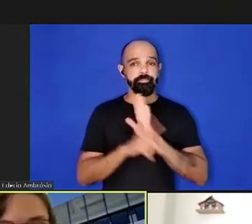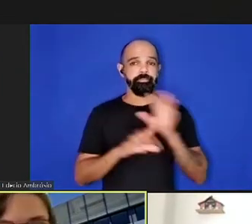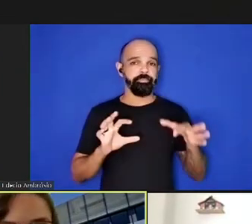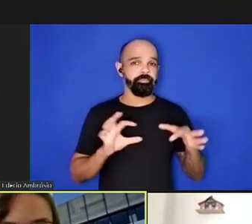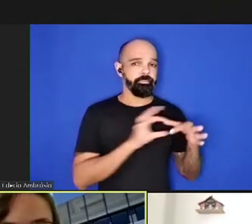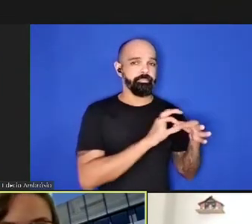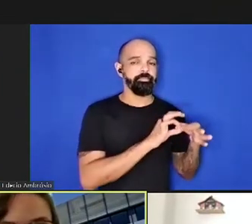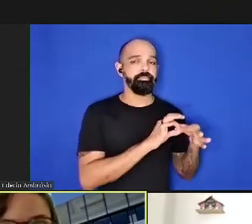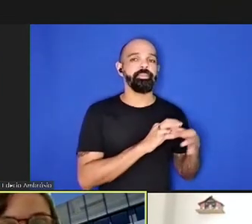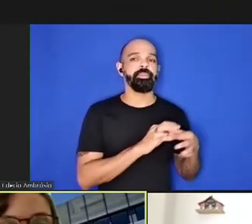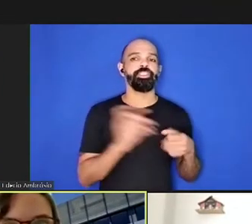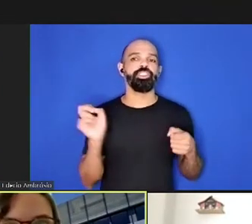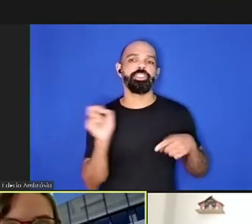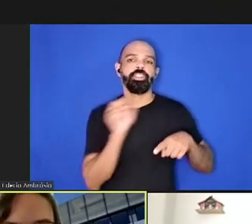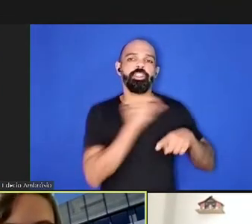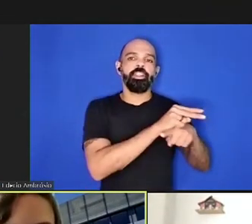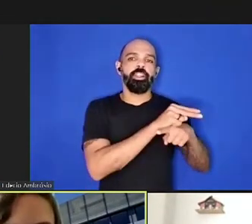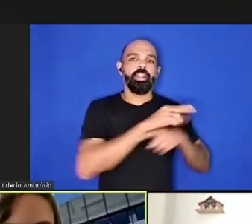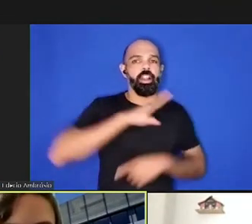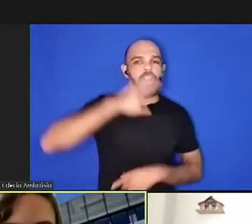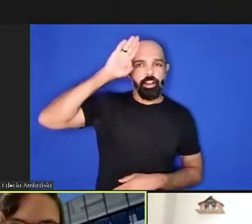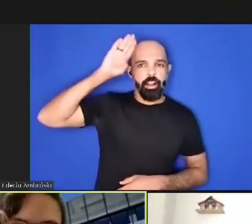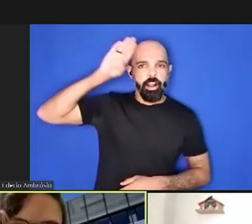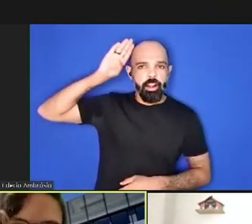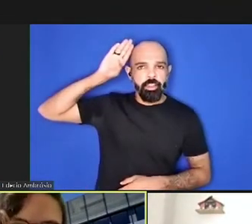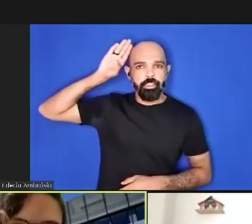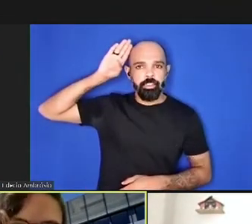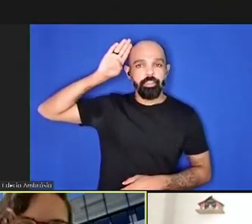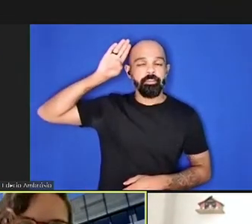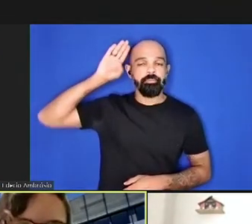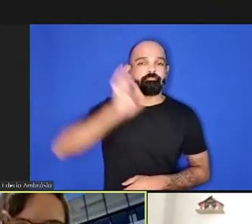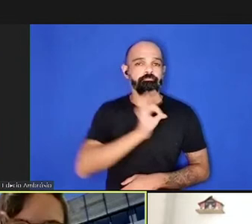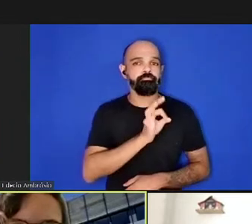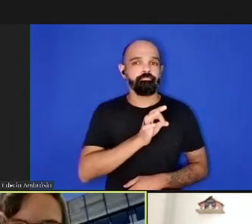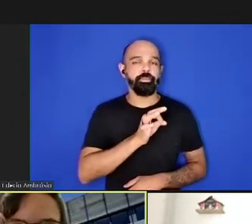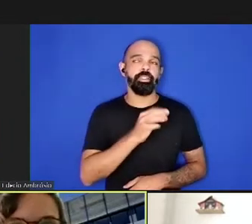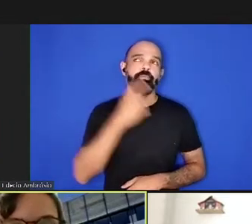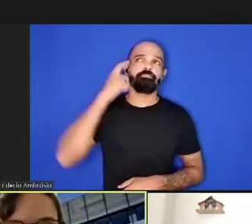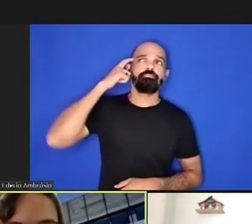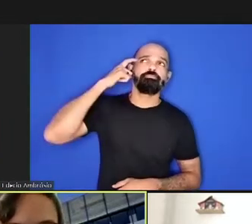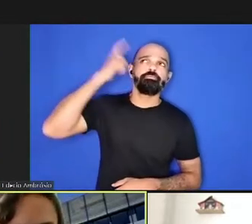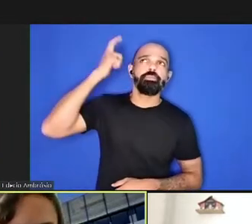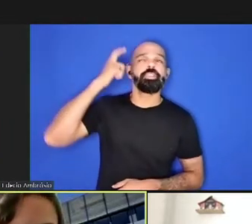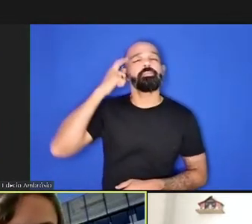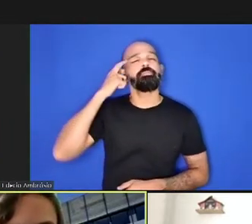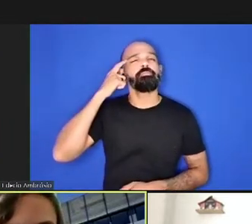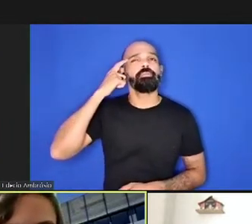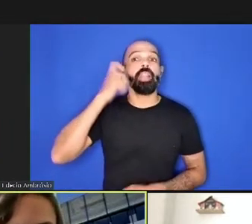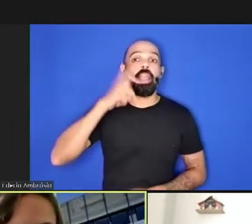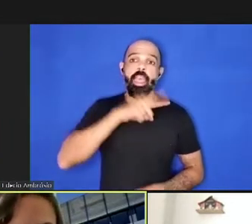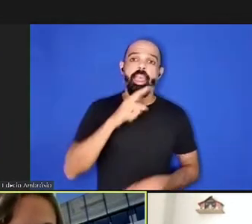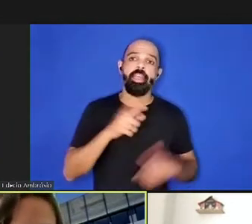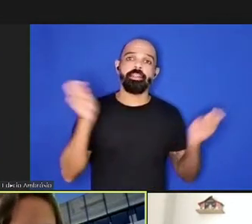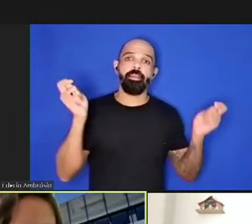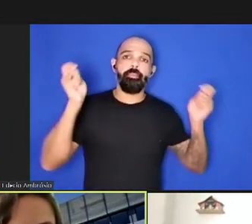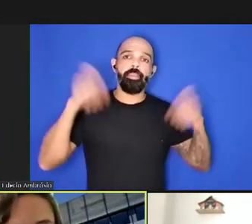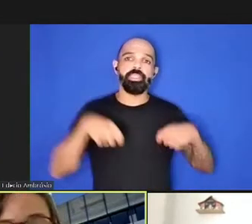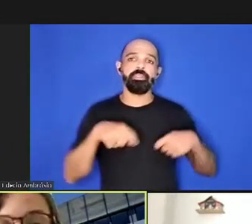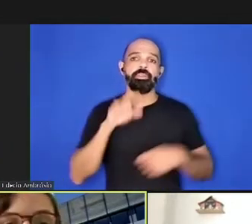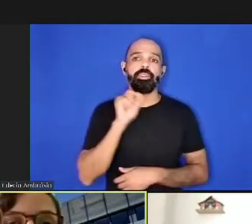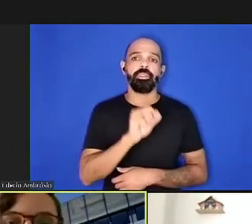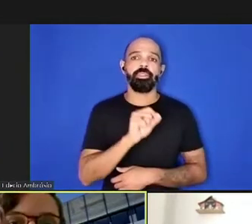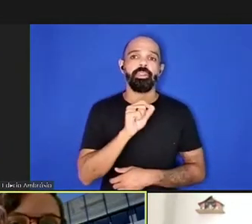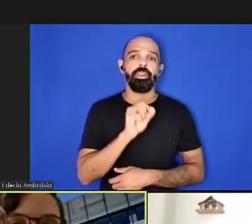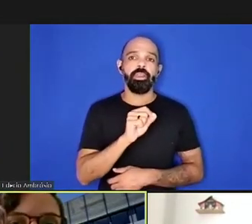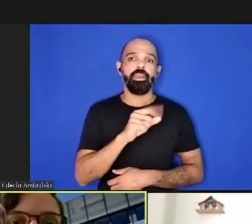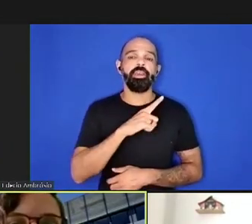da reinserção na vida acadêmica, né? O que primeiro me veio à mente ouvindo essa pergunta foi justamente essa possibilidade da estadia de pesquisa,